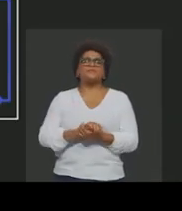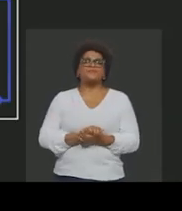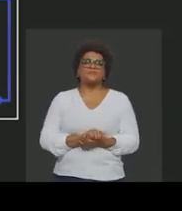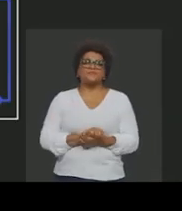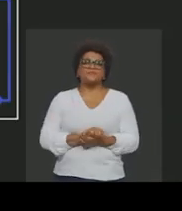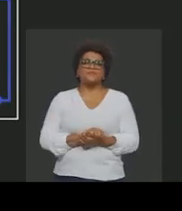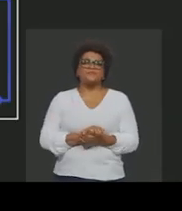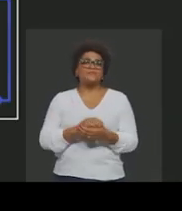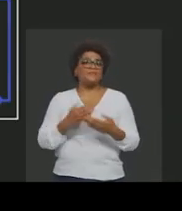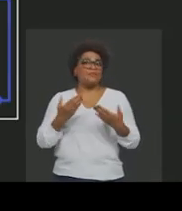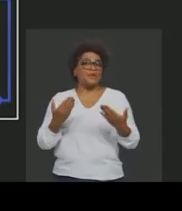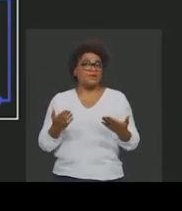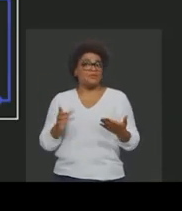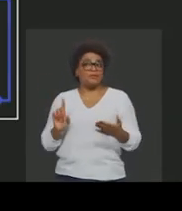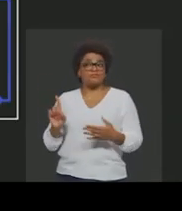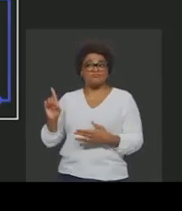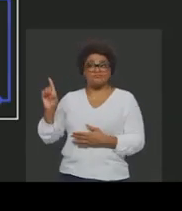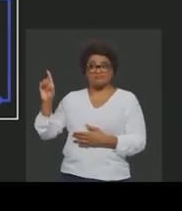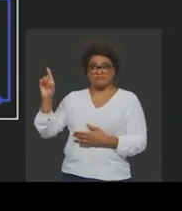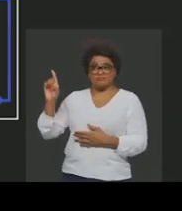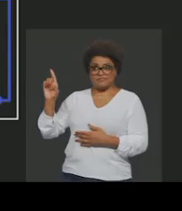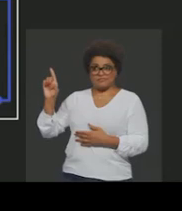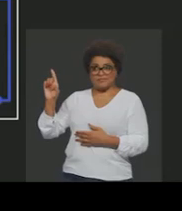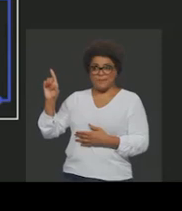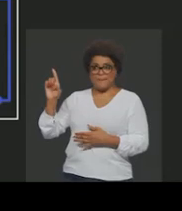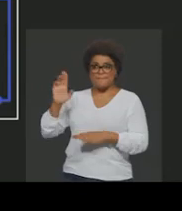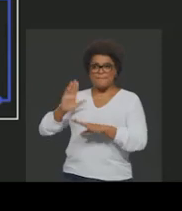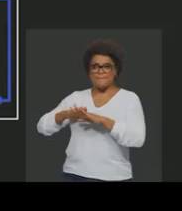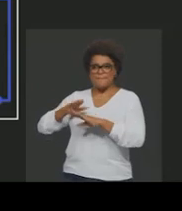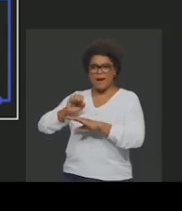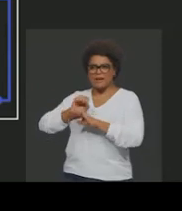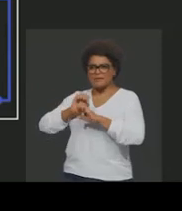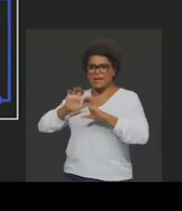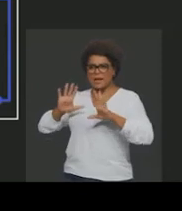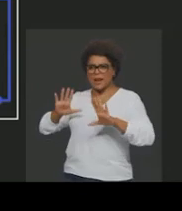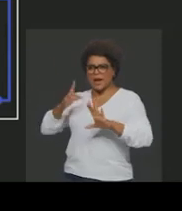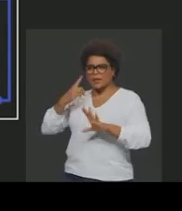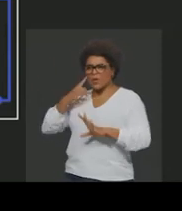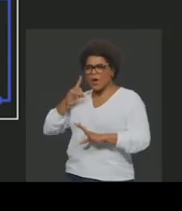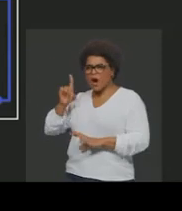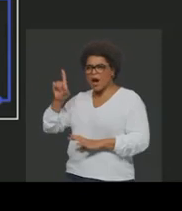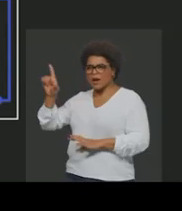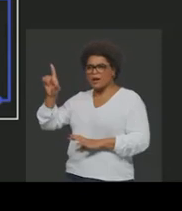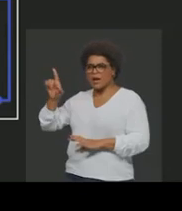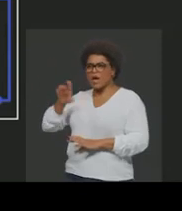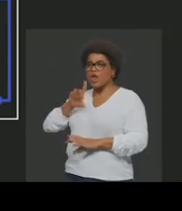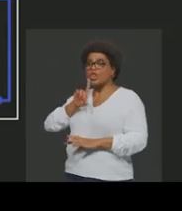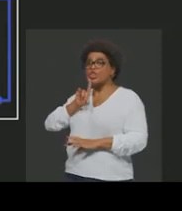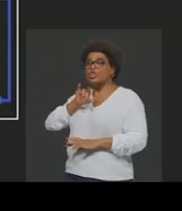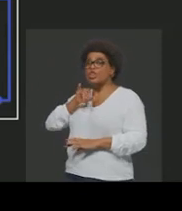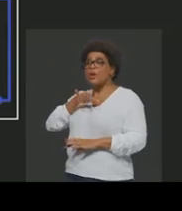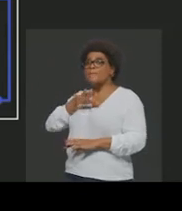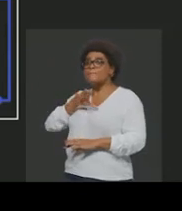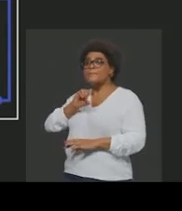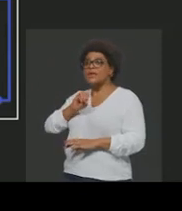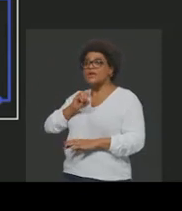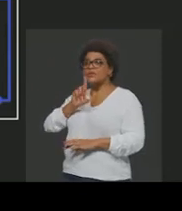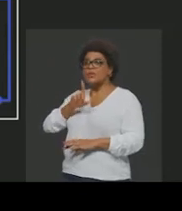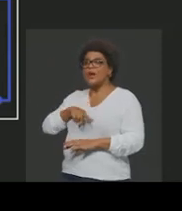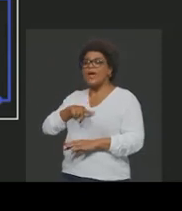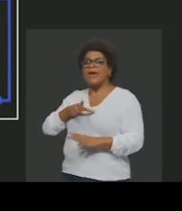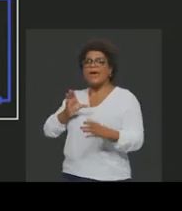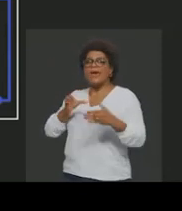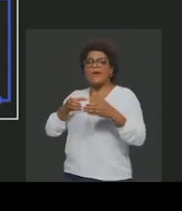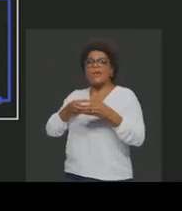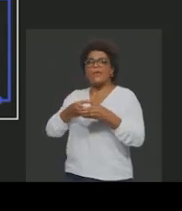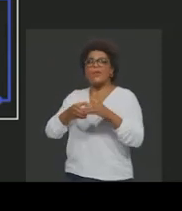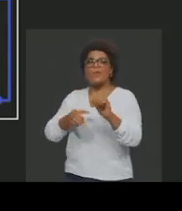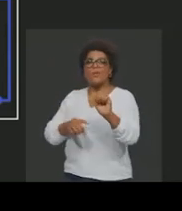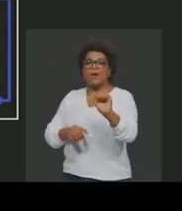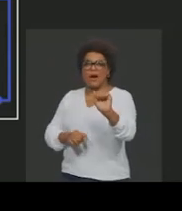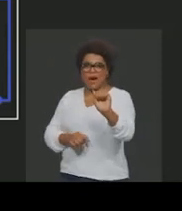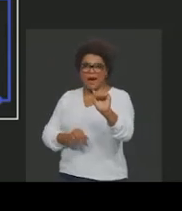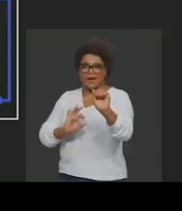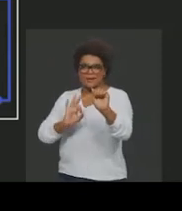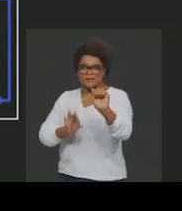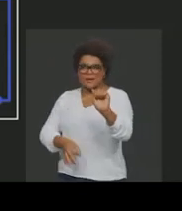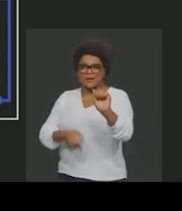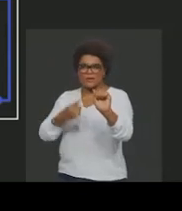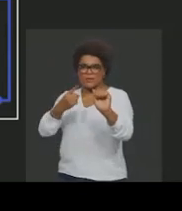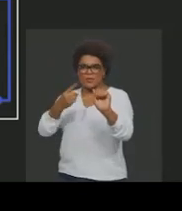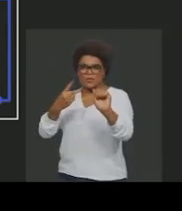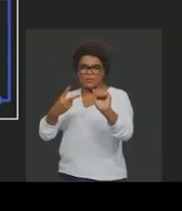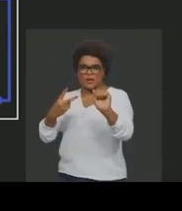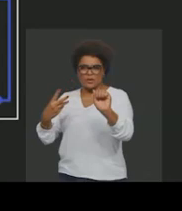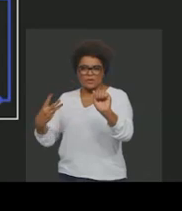Então aqui eu fiz um outro exemplo para ficar mais claro. Domínio é o conjunto A, é o conjunto de partida, que é formado por 1, 2 e